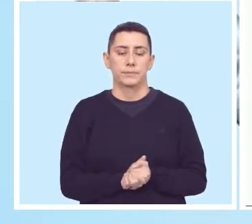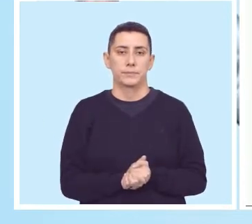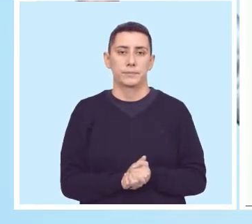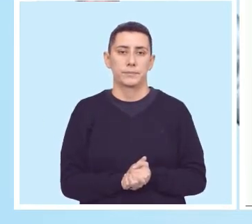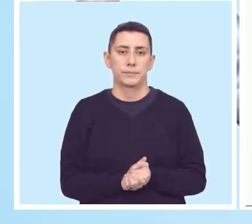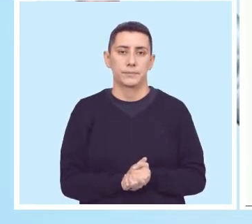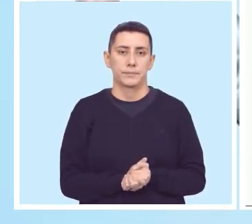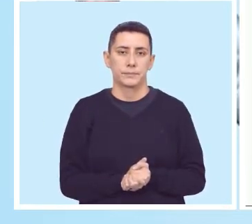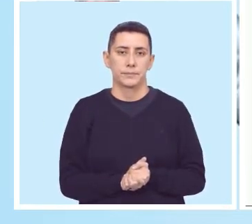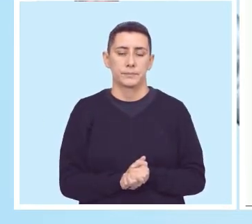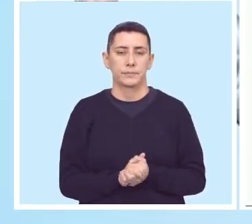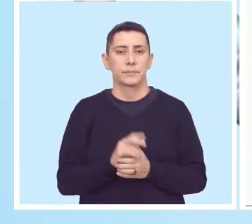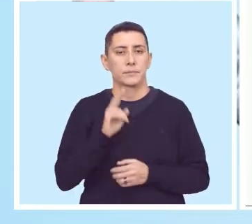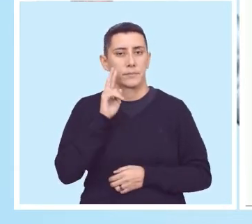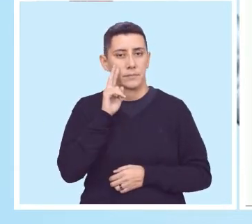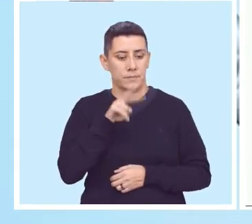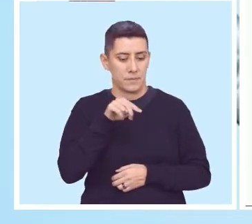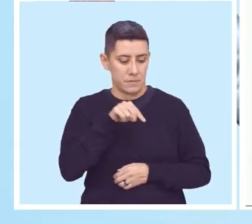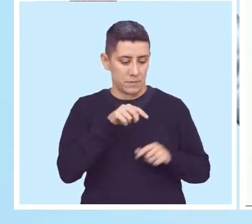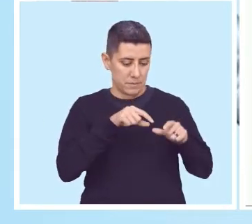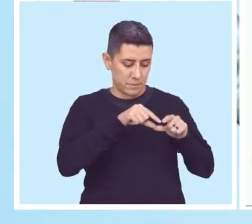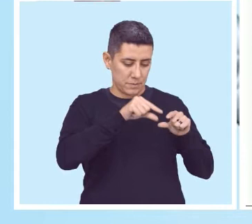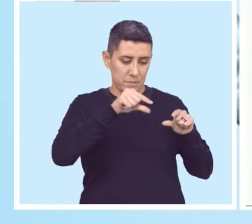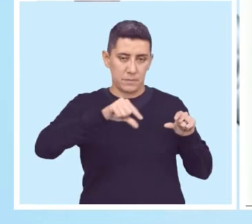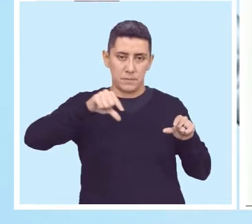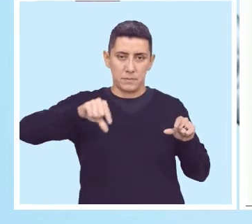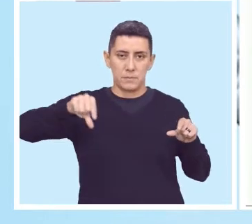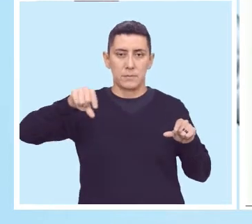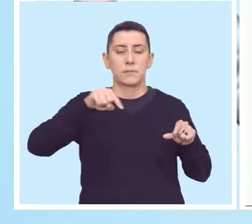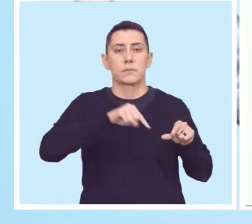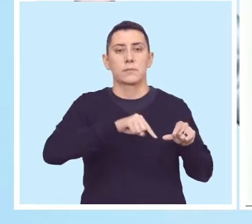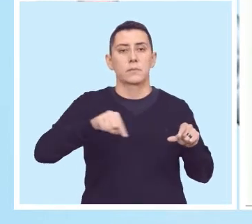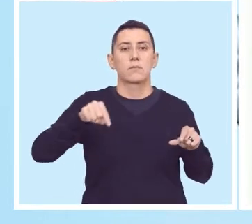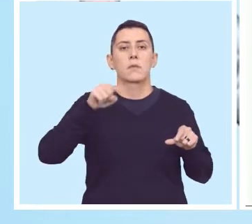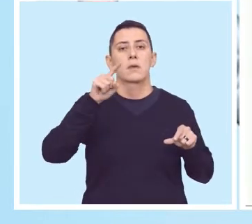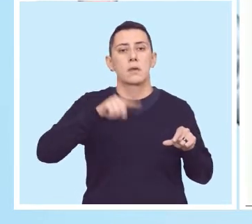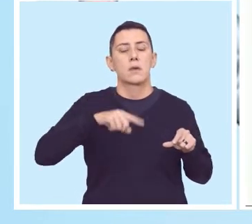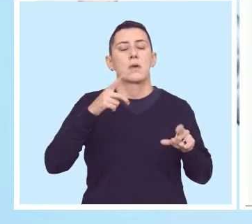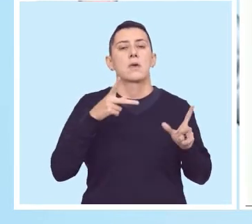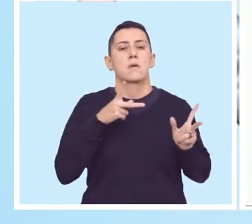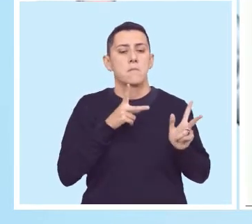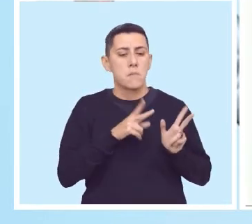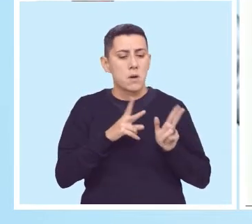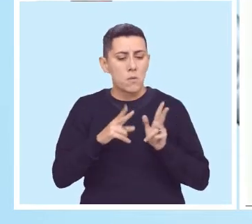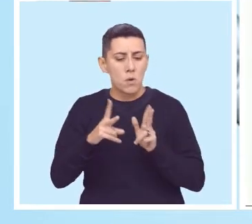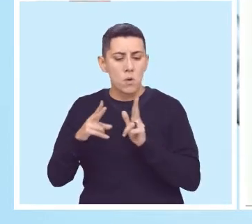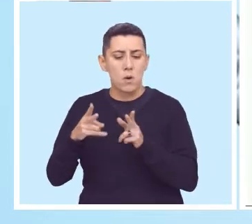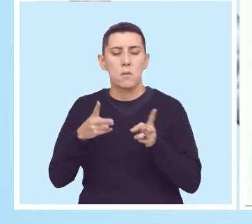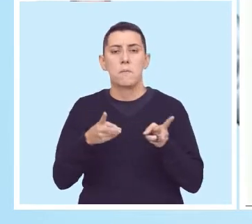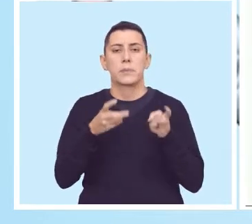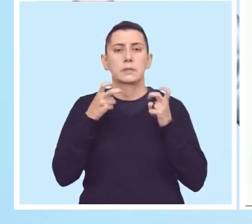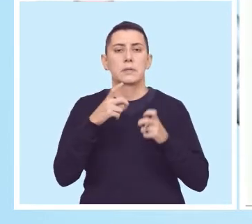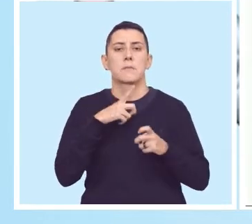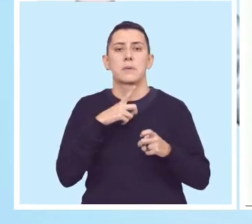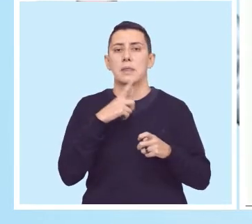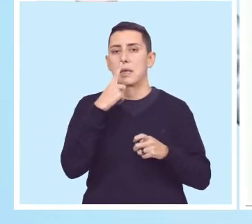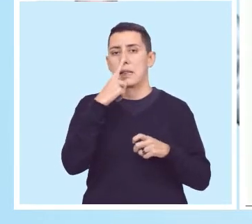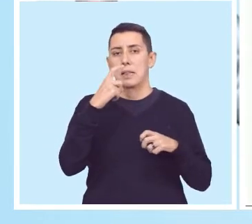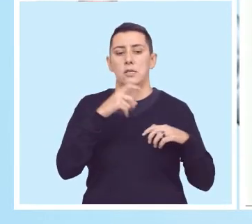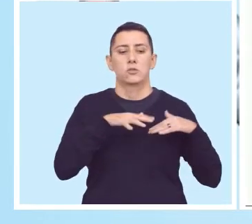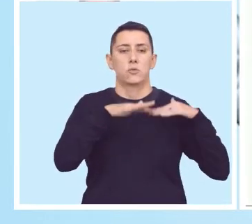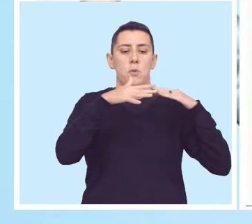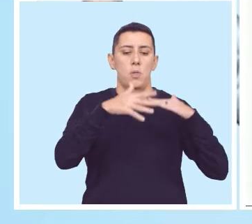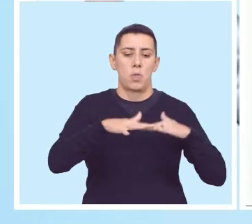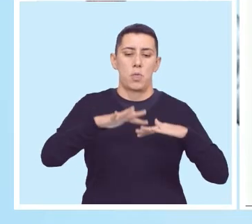dessa trecho de interesse, nessa região, foram comumente observados detritos flutuando, ou seja, lixos